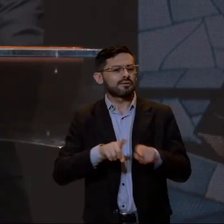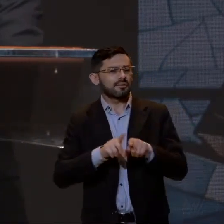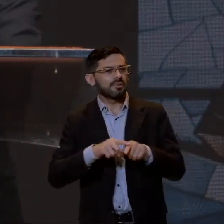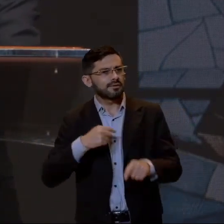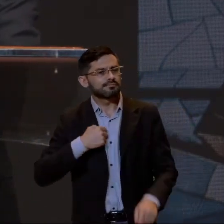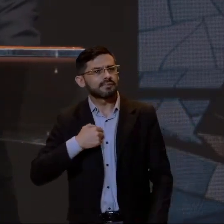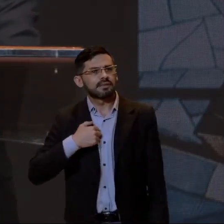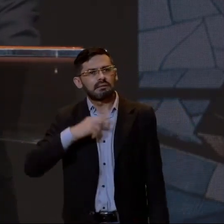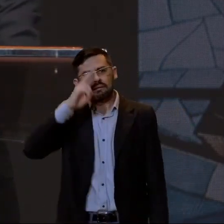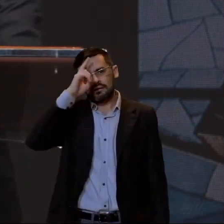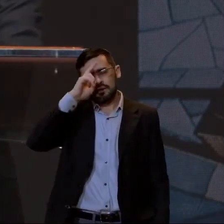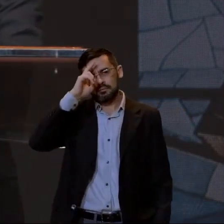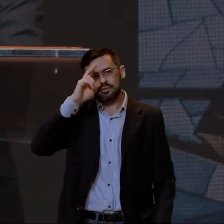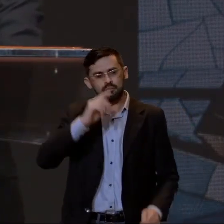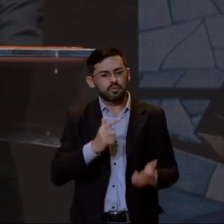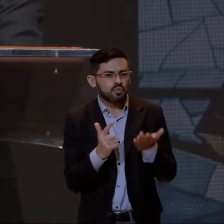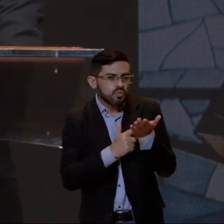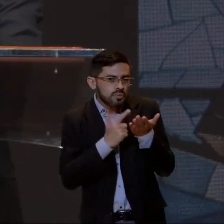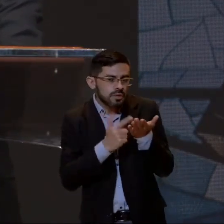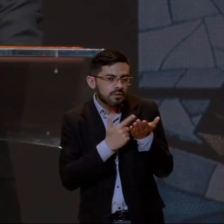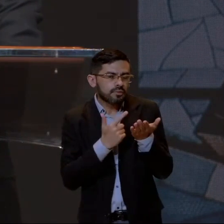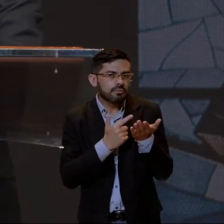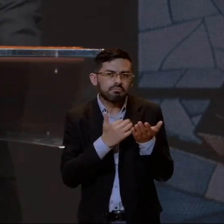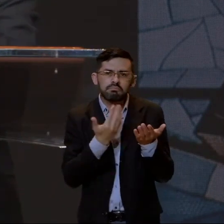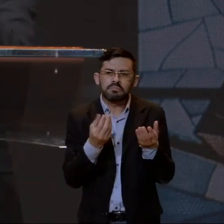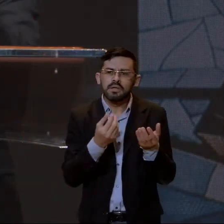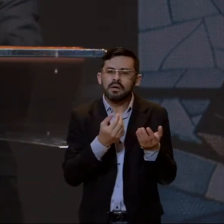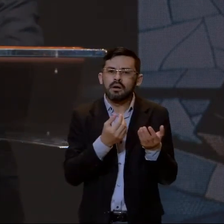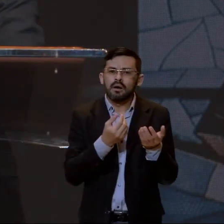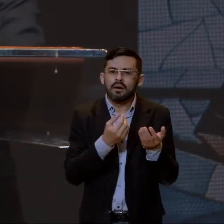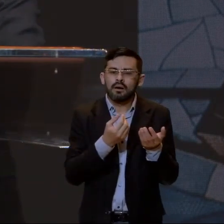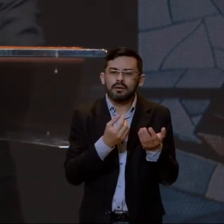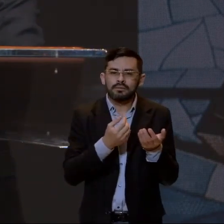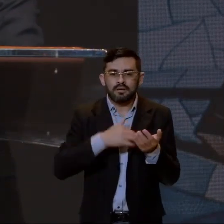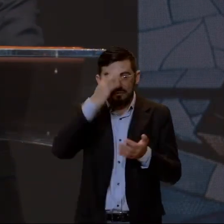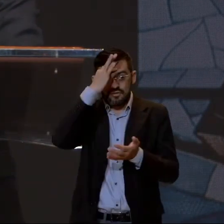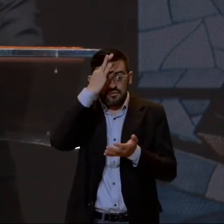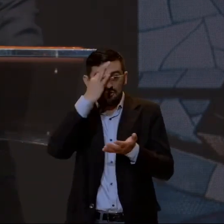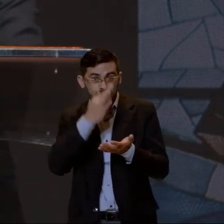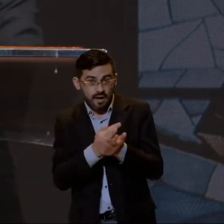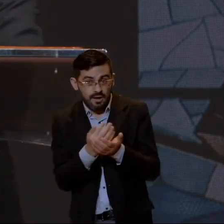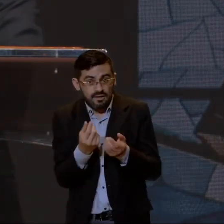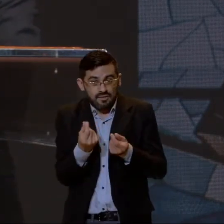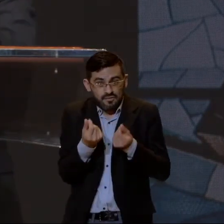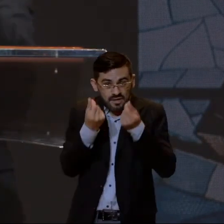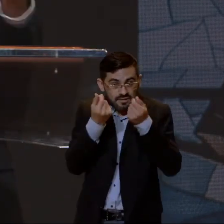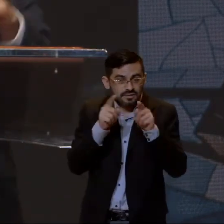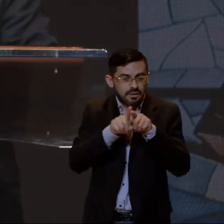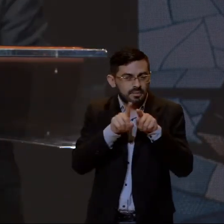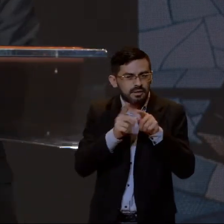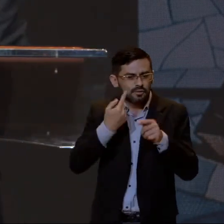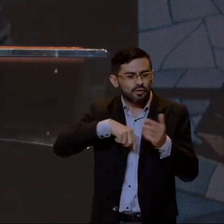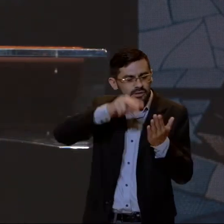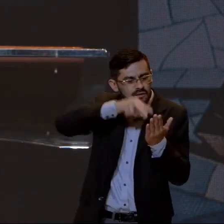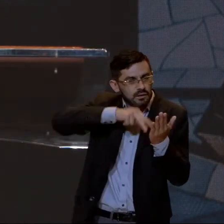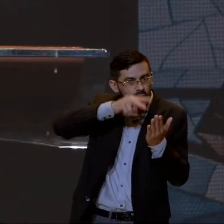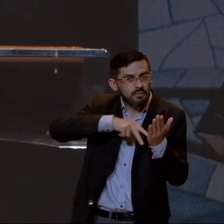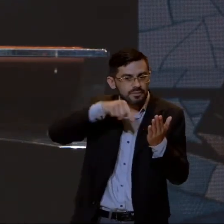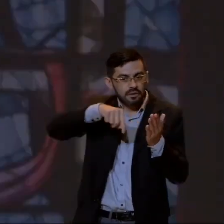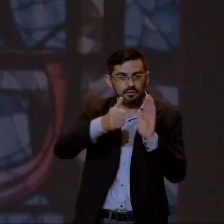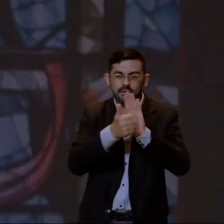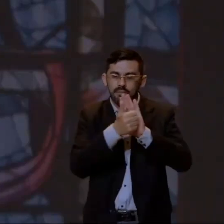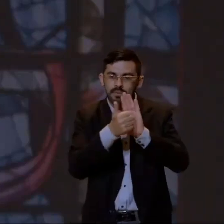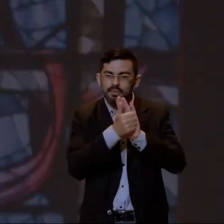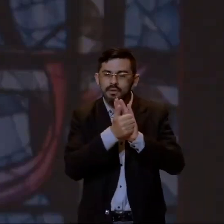um livro que a gente recebeu há tempos atrás, Fé e Finanças, do Loren Cunningham. E nós lemos como igreja, ele diz: